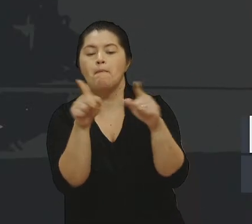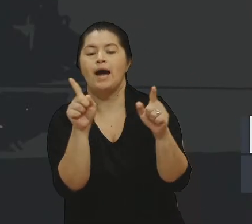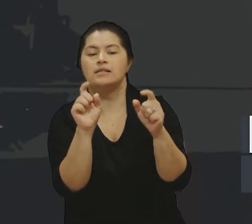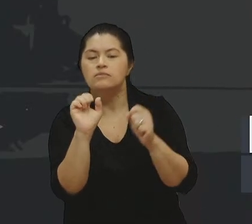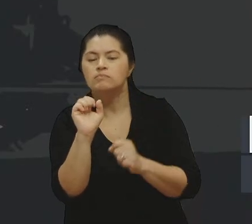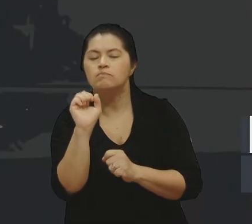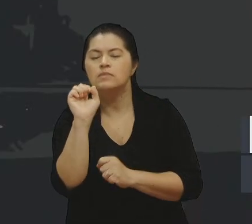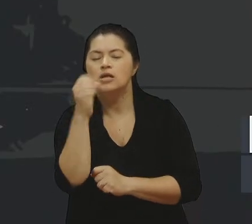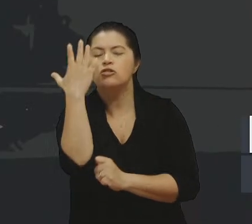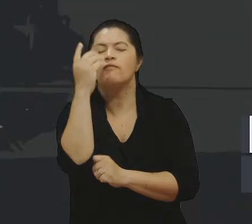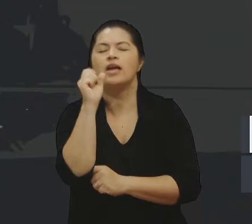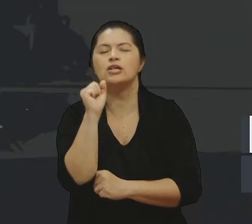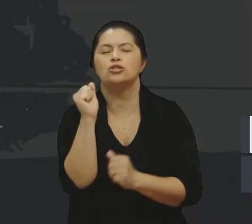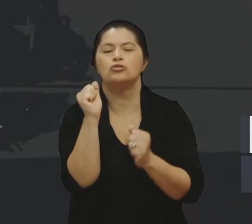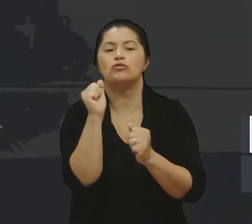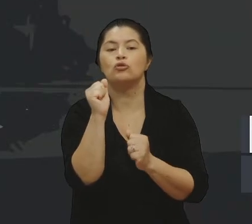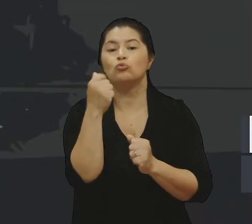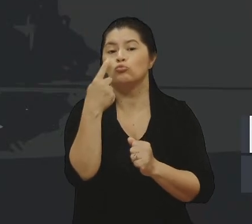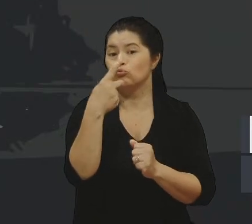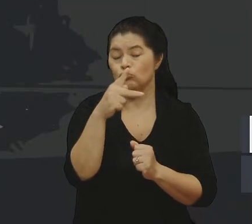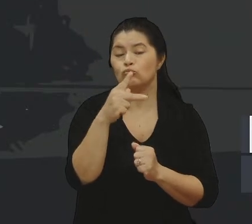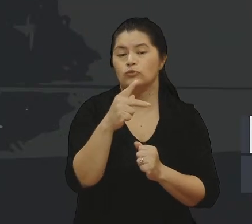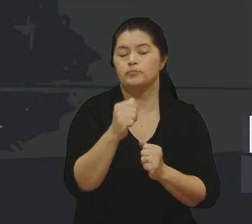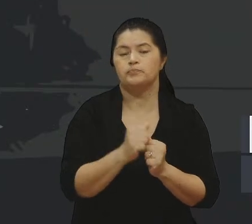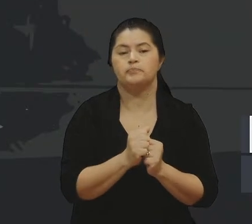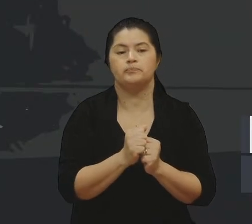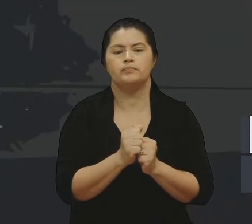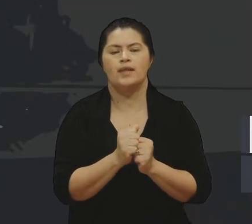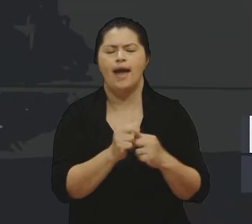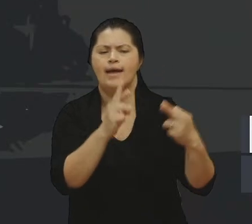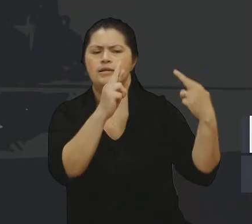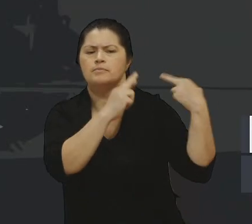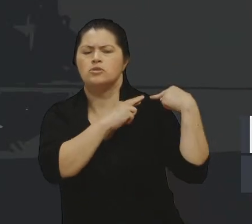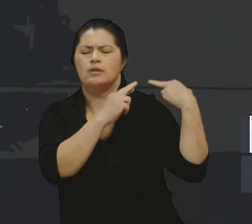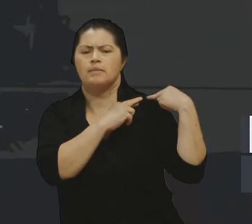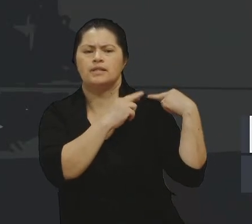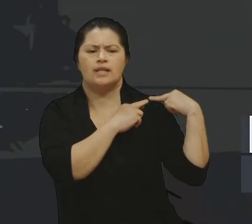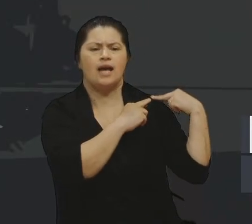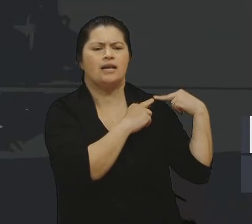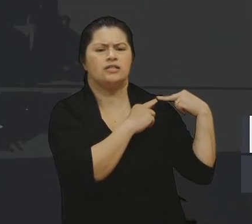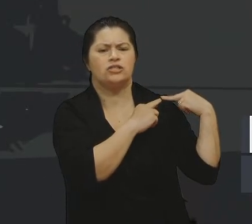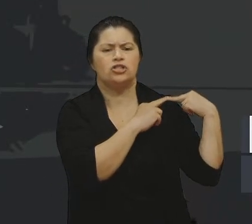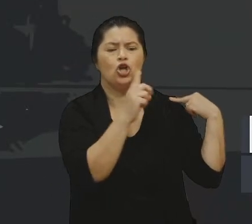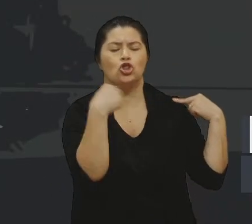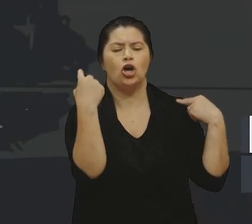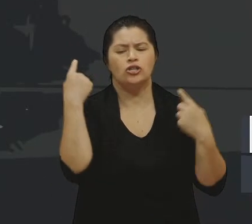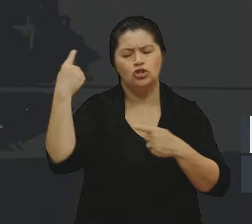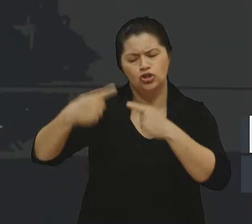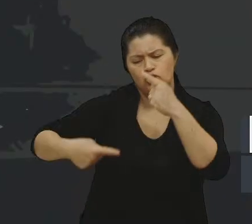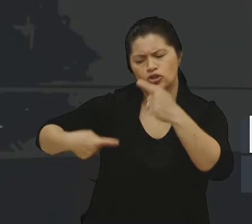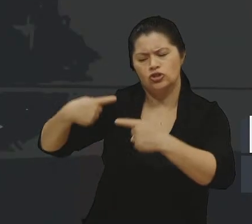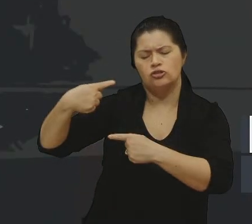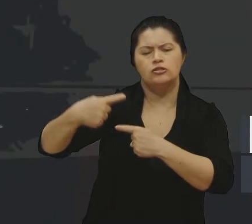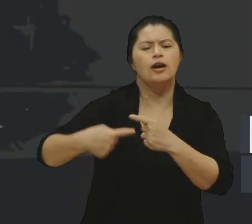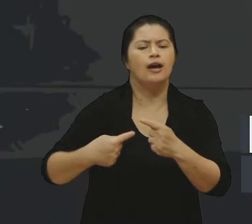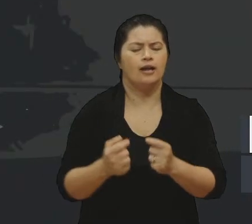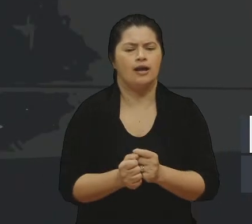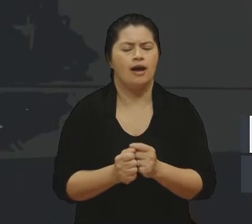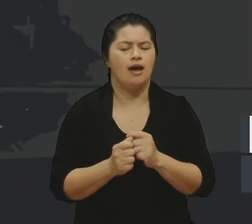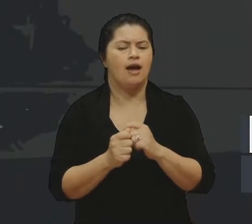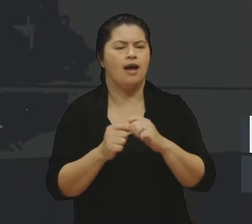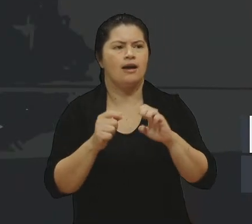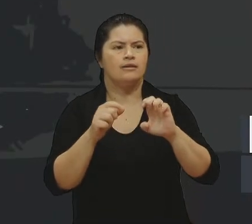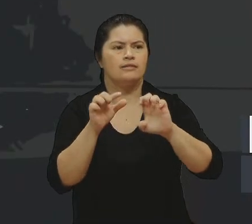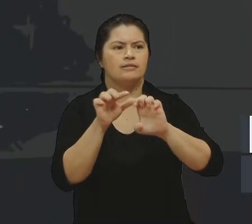entendeu? Mas a gente tem que ter uma noção disso, gente. A responsabilidade do que a gente gera, seja como empreendedor dentro